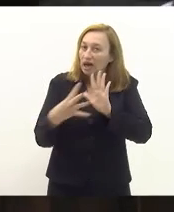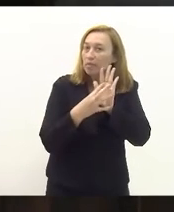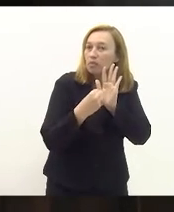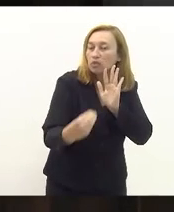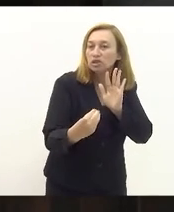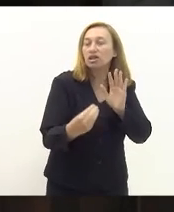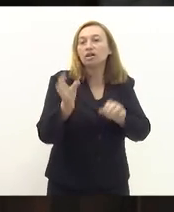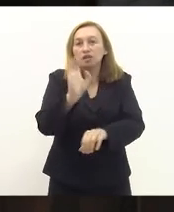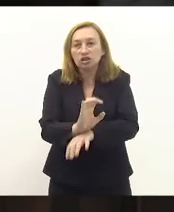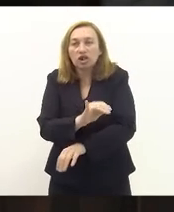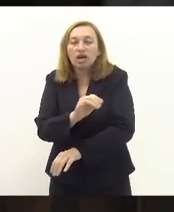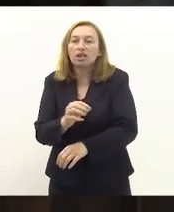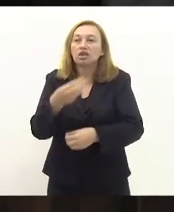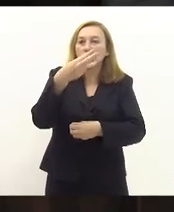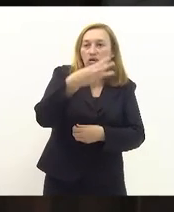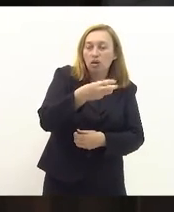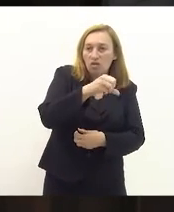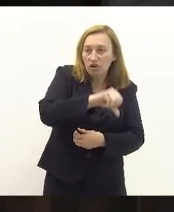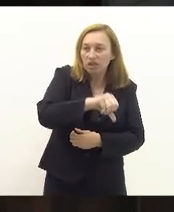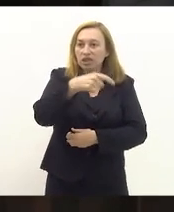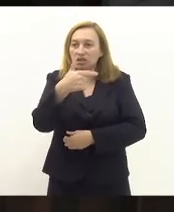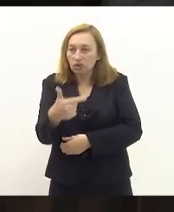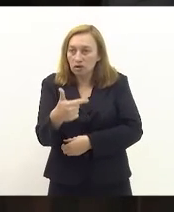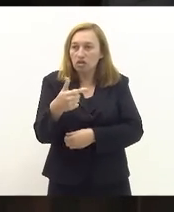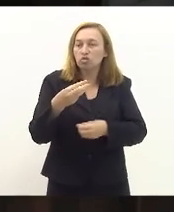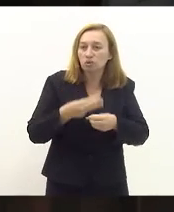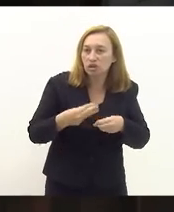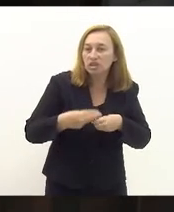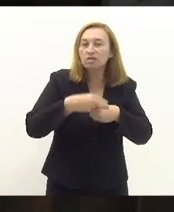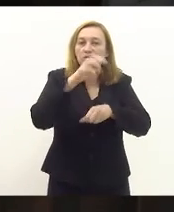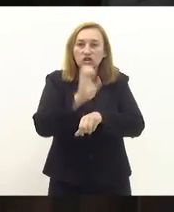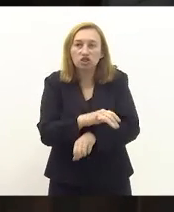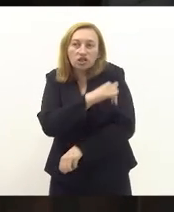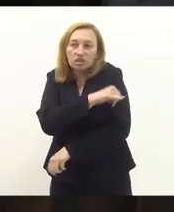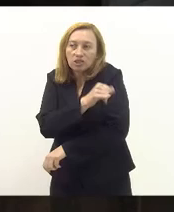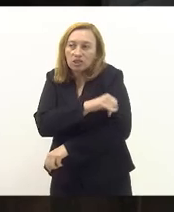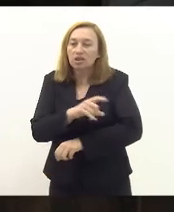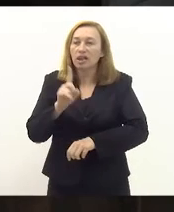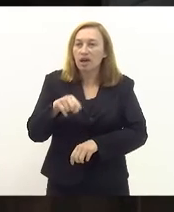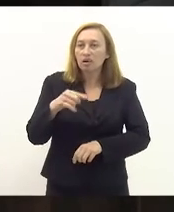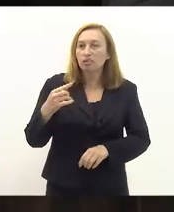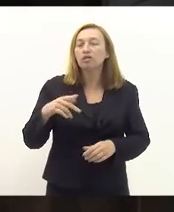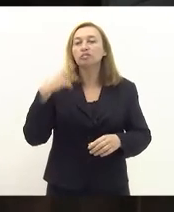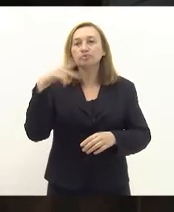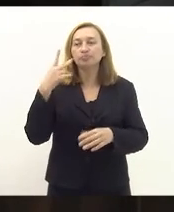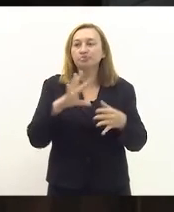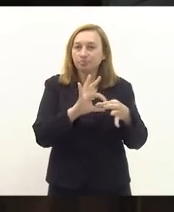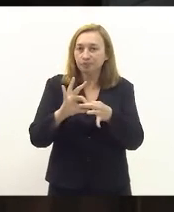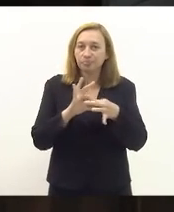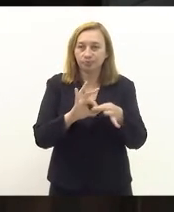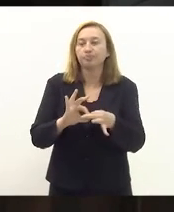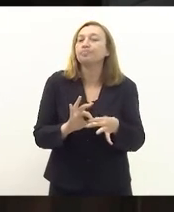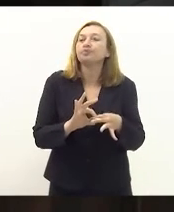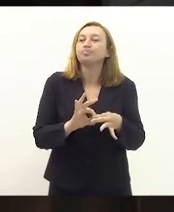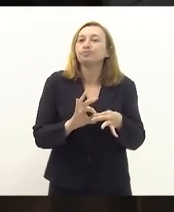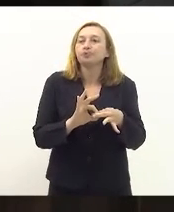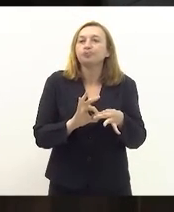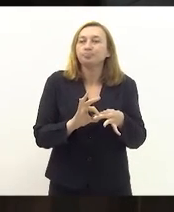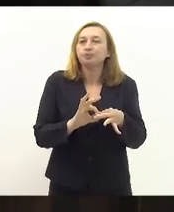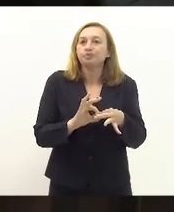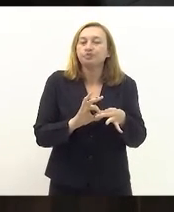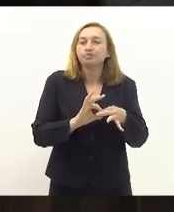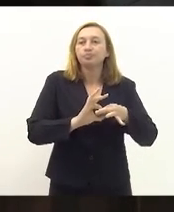modelo postado por 92 municípios do Estado do Rio de Janeiro é uma política de Harmonia é uma política